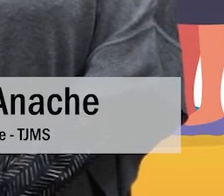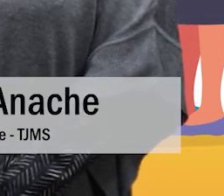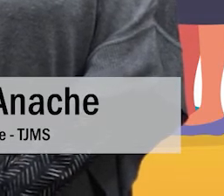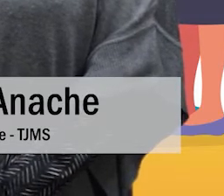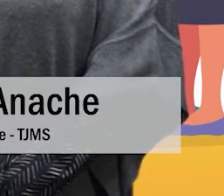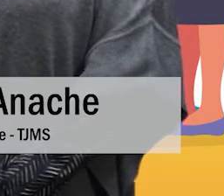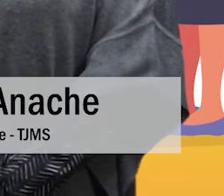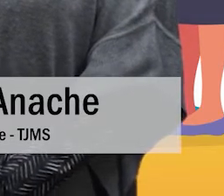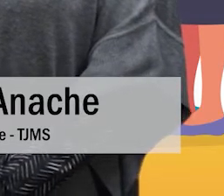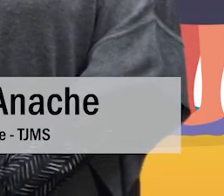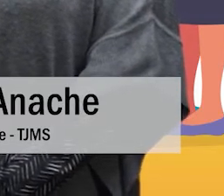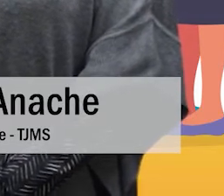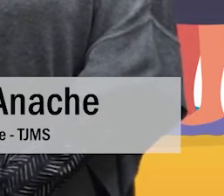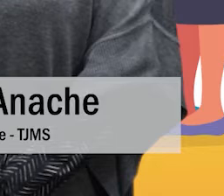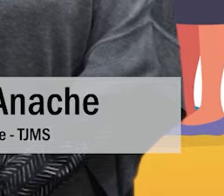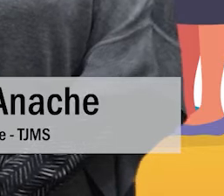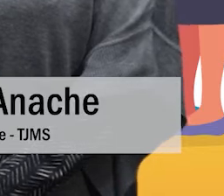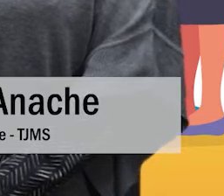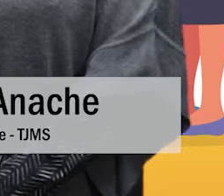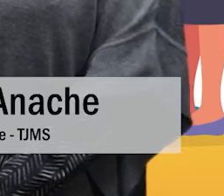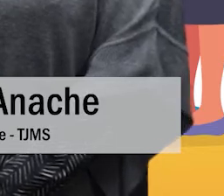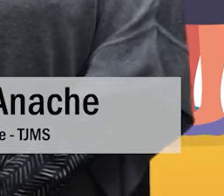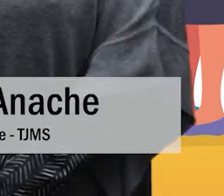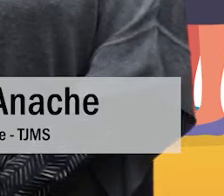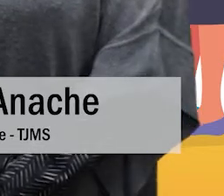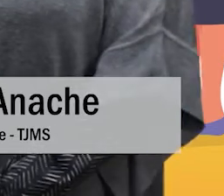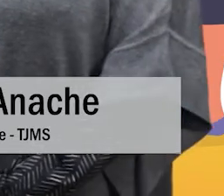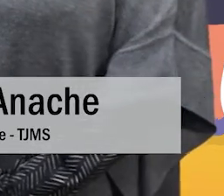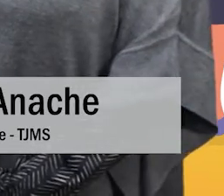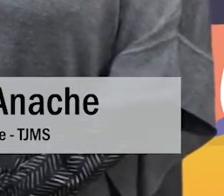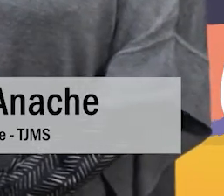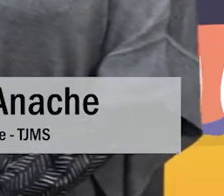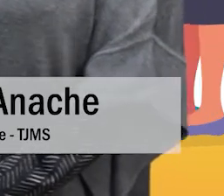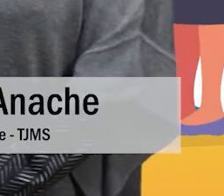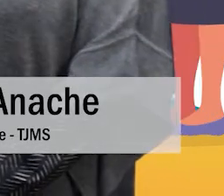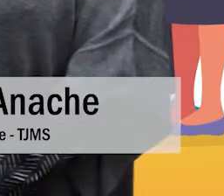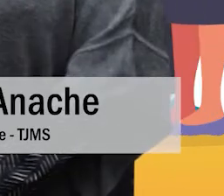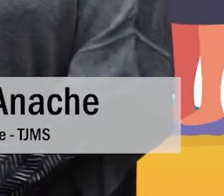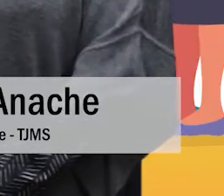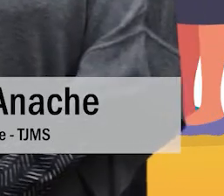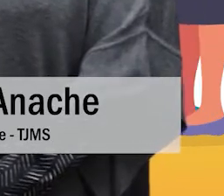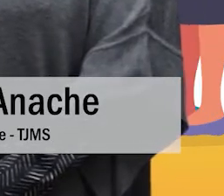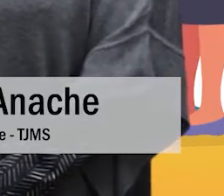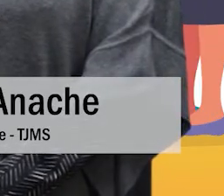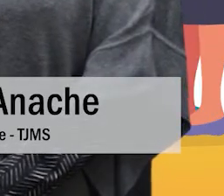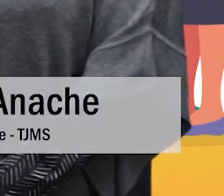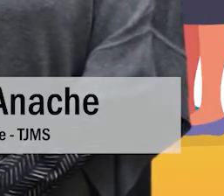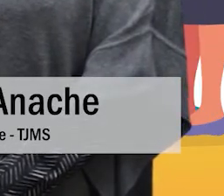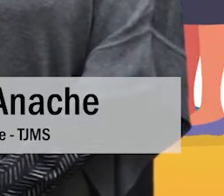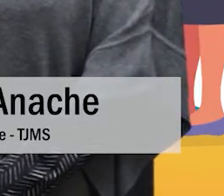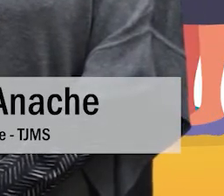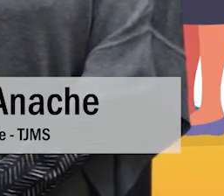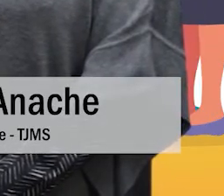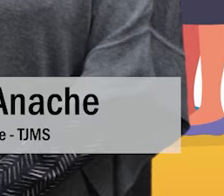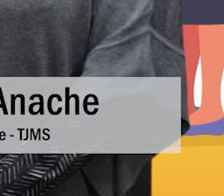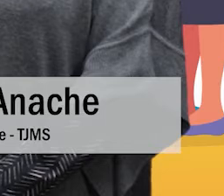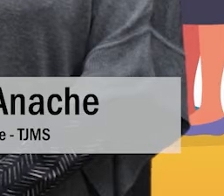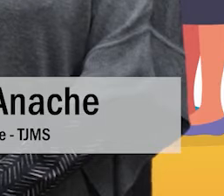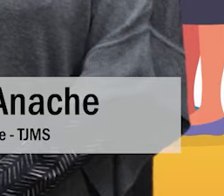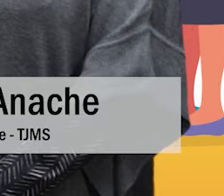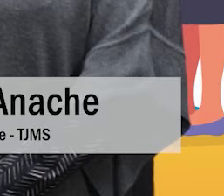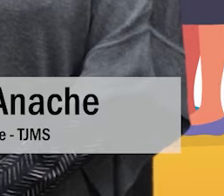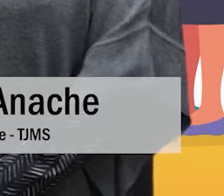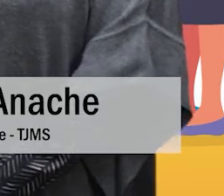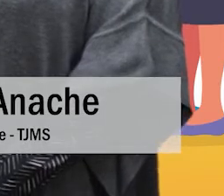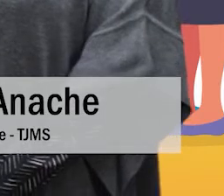explicar detalhes um pouco mais técnicos desse projeto. Então, doutora Elizabeth, quem pode ser membro da